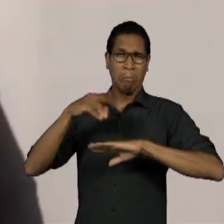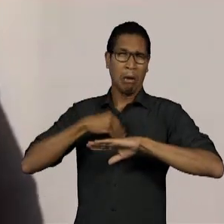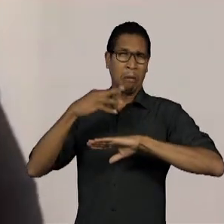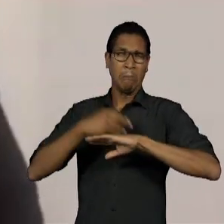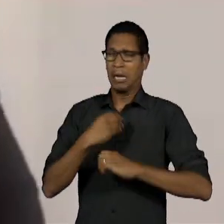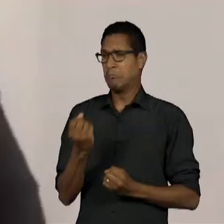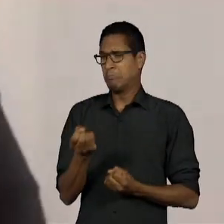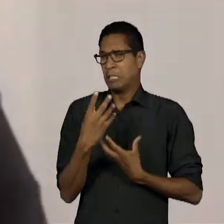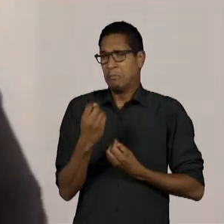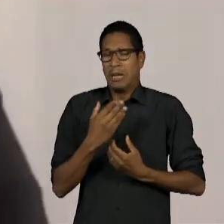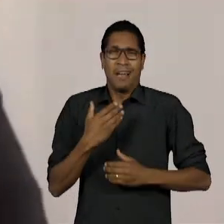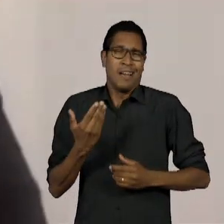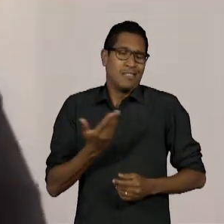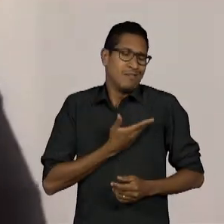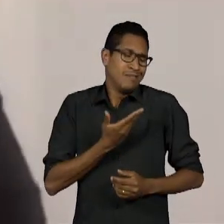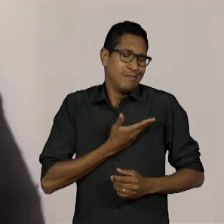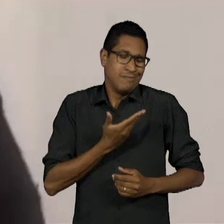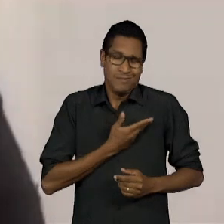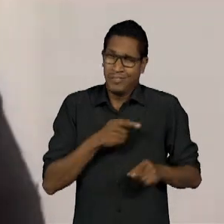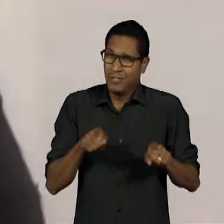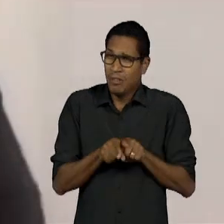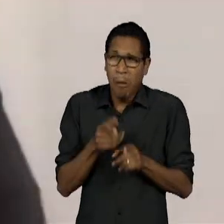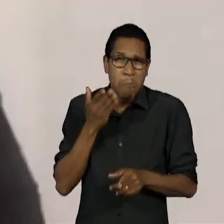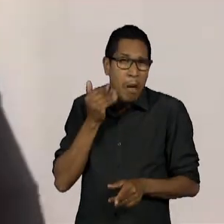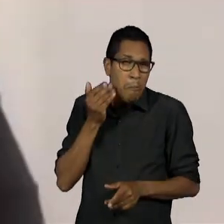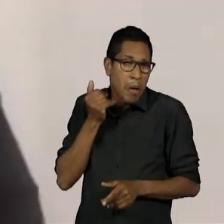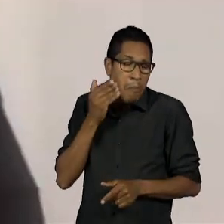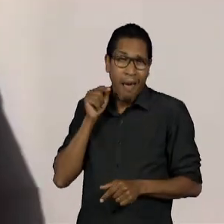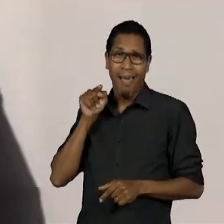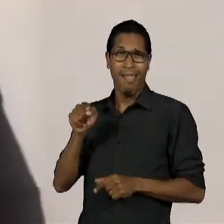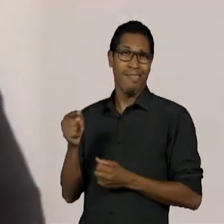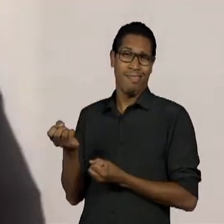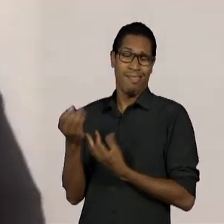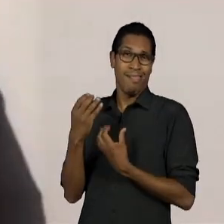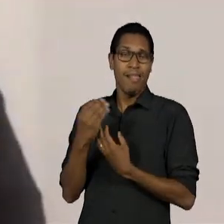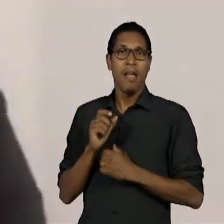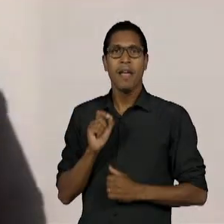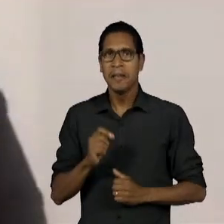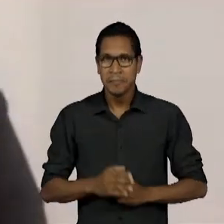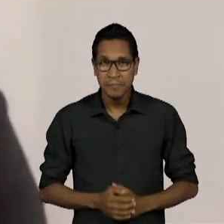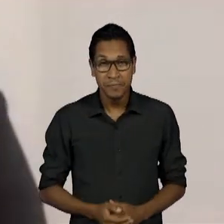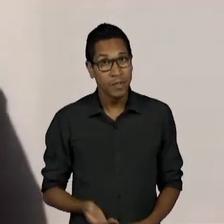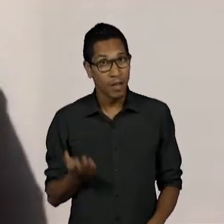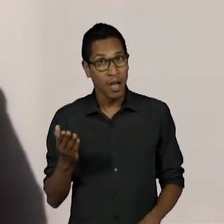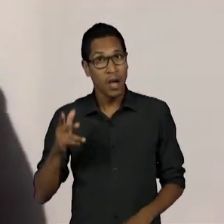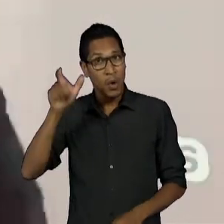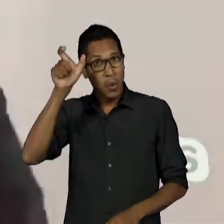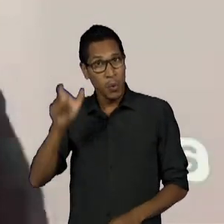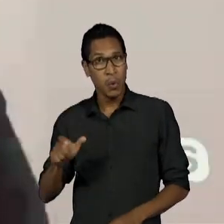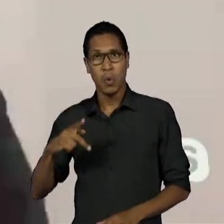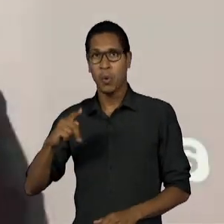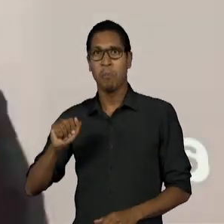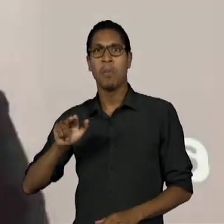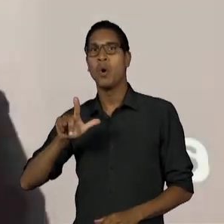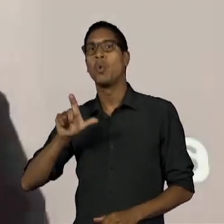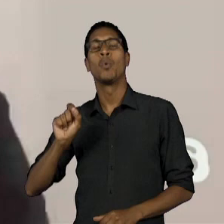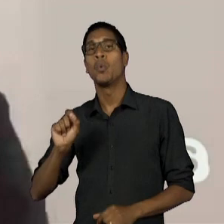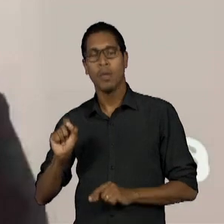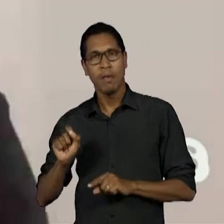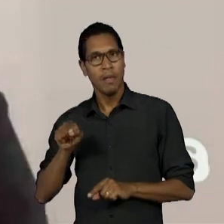parceiro, que como eu aprendi com ele, porque ele era uma pessoa que